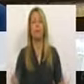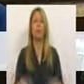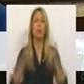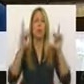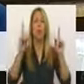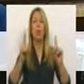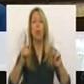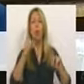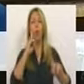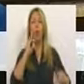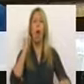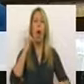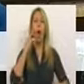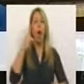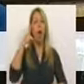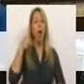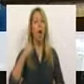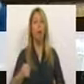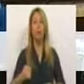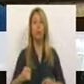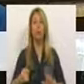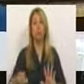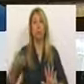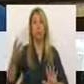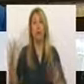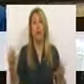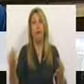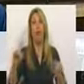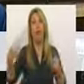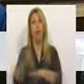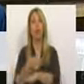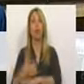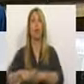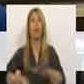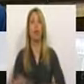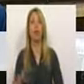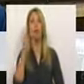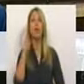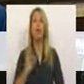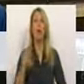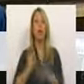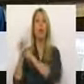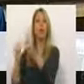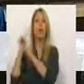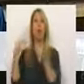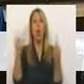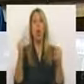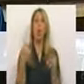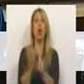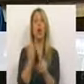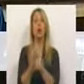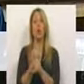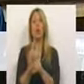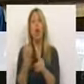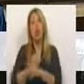aconteceu noutros setores, revertendo ou procurando reverter unicamente porque foram feitos pelo Governo anterior. E